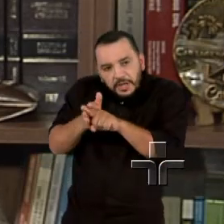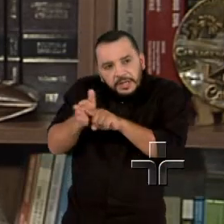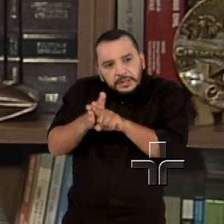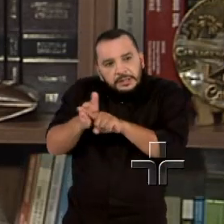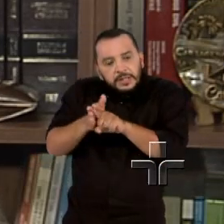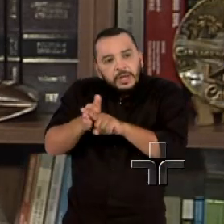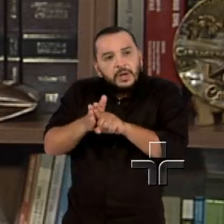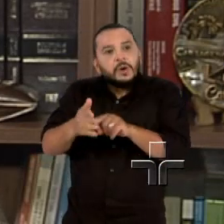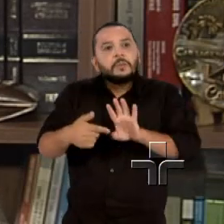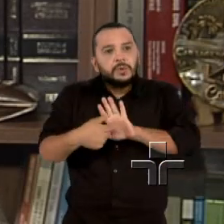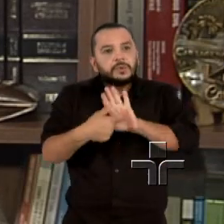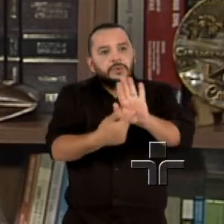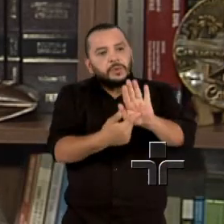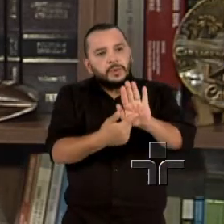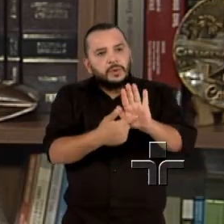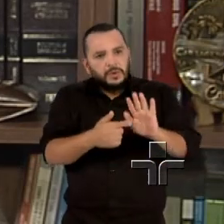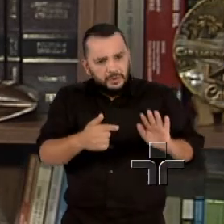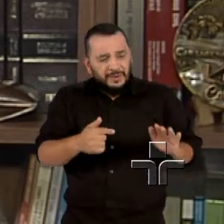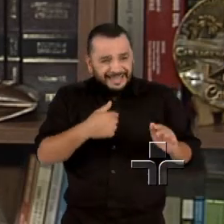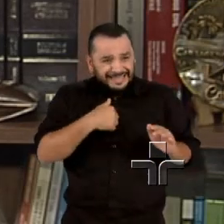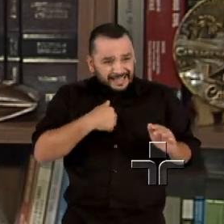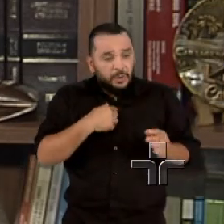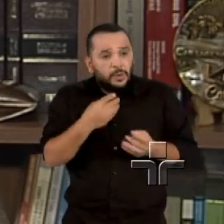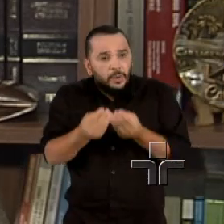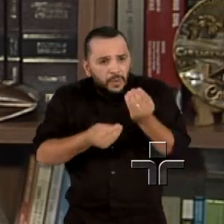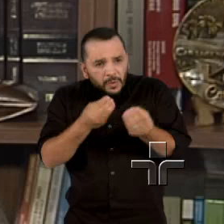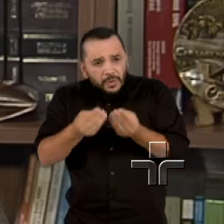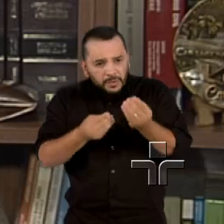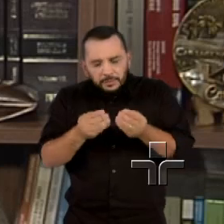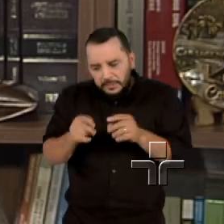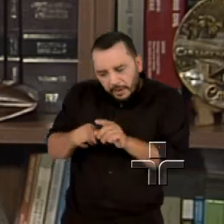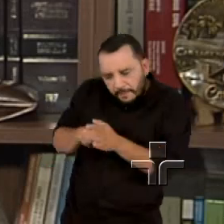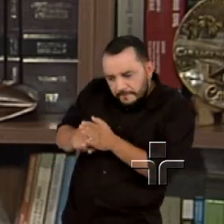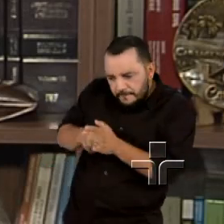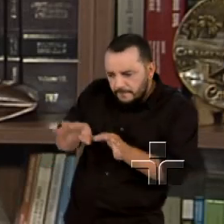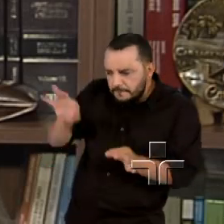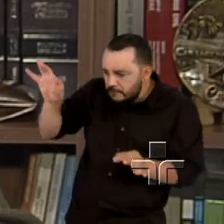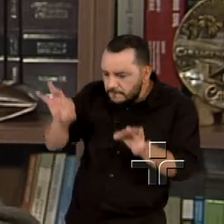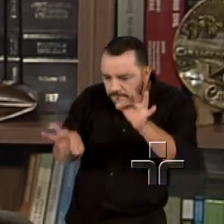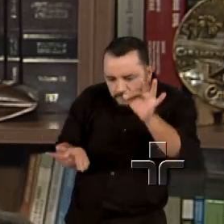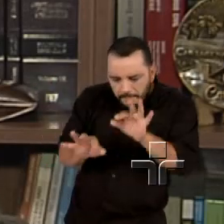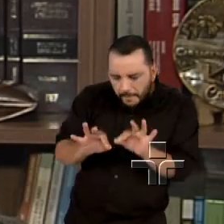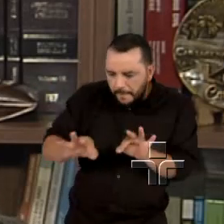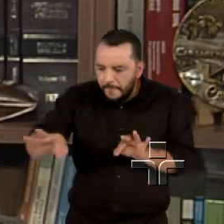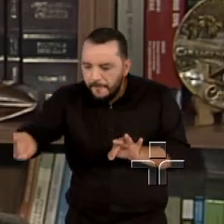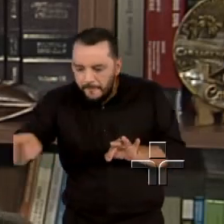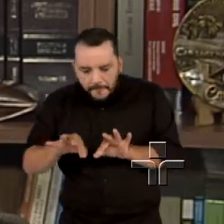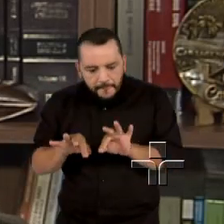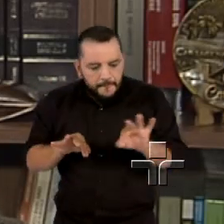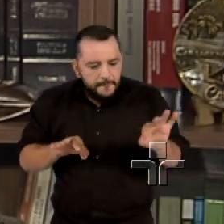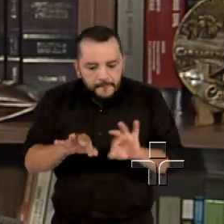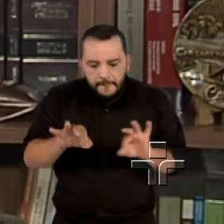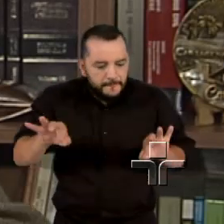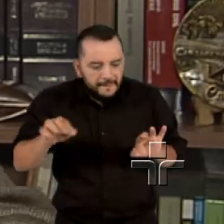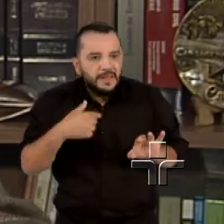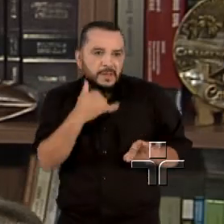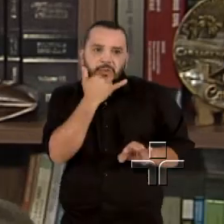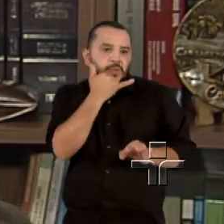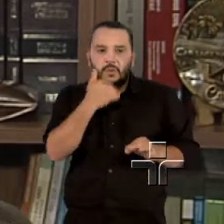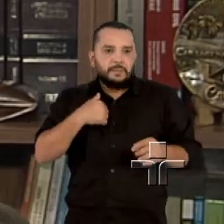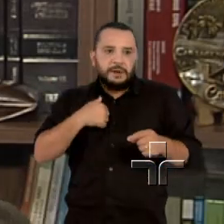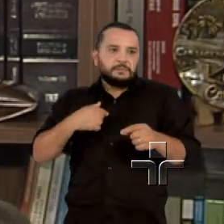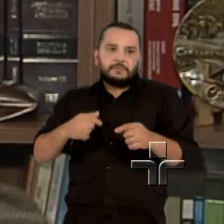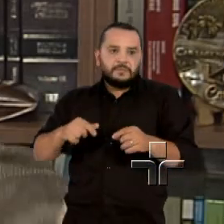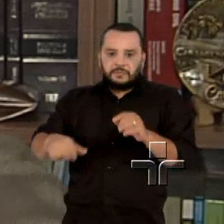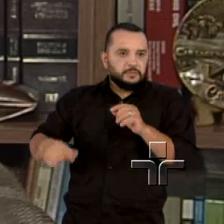que era impossível ter acontecido o crime do modo como aquela pessoa estava dizendo, então eu tinha uma versão de testemunha que não reconhecia, eu tinha